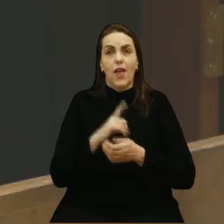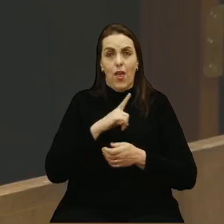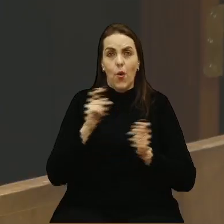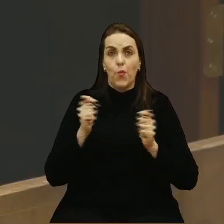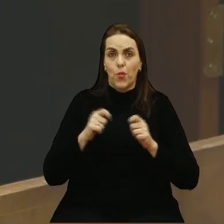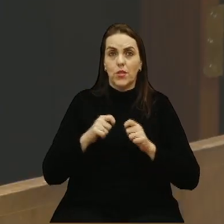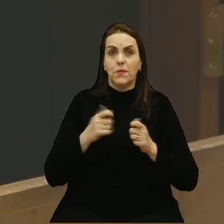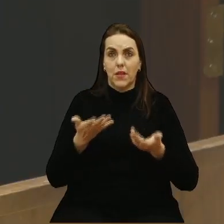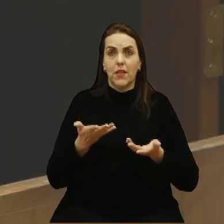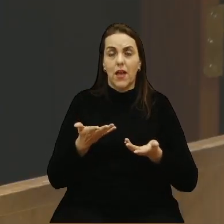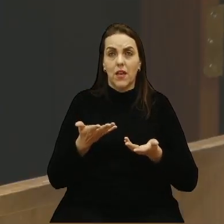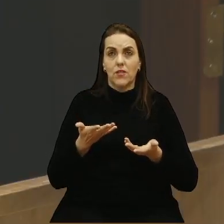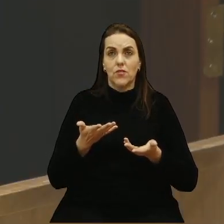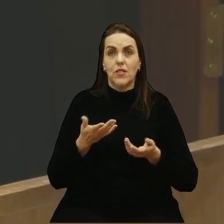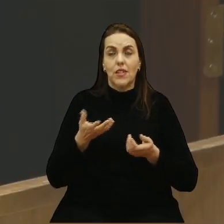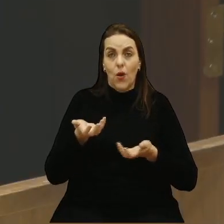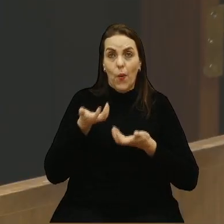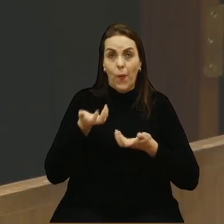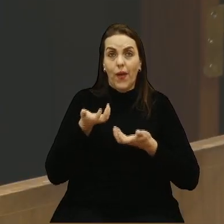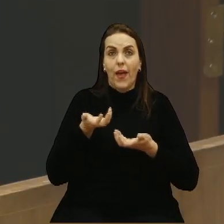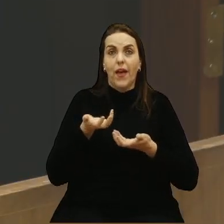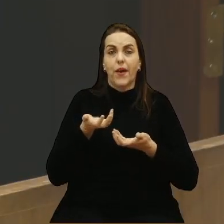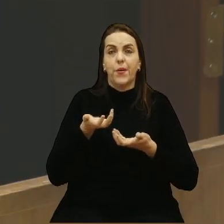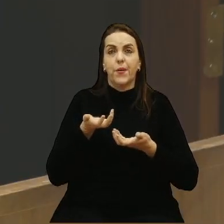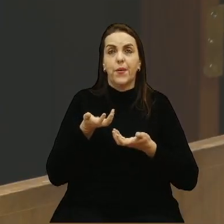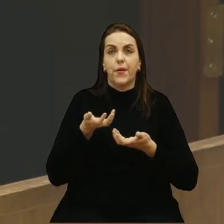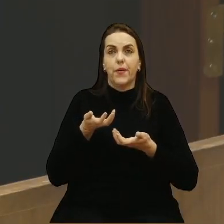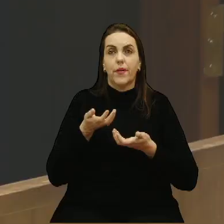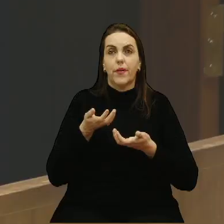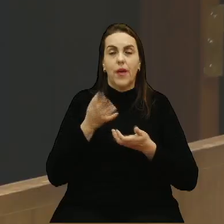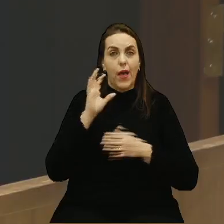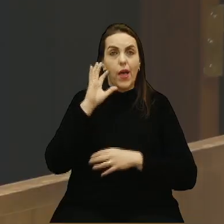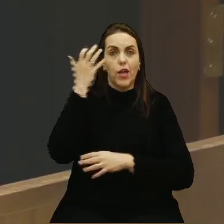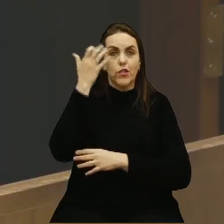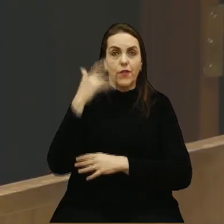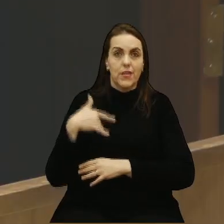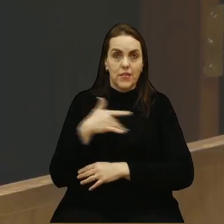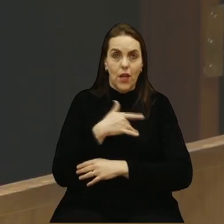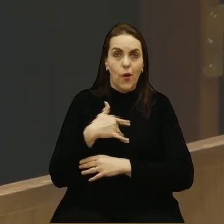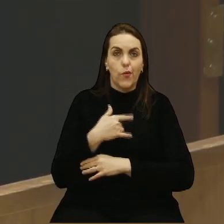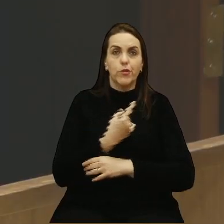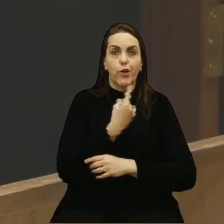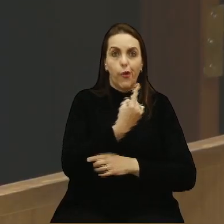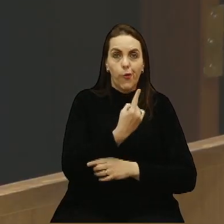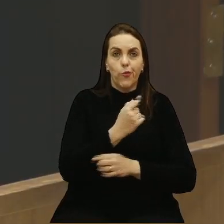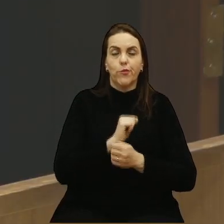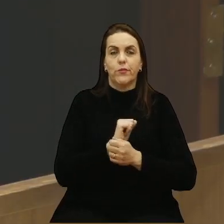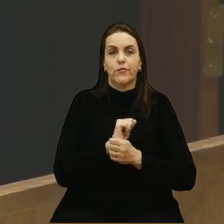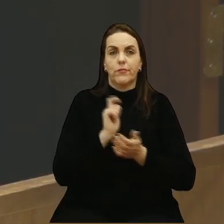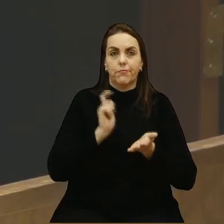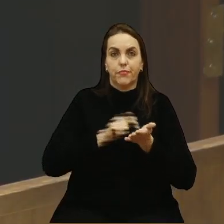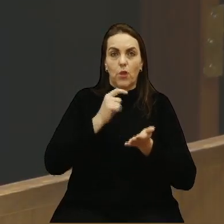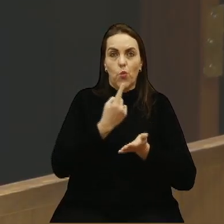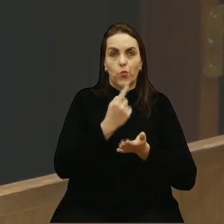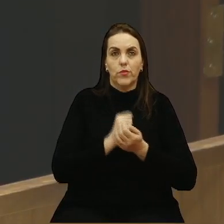fazer o seguinte: se eu quero resolver saúde, diz que 1. Se eu